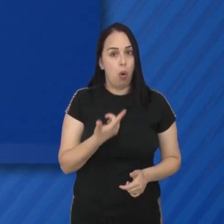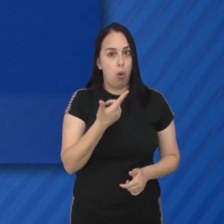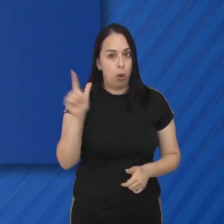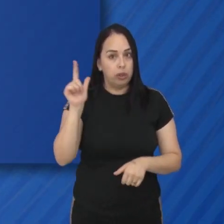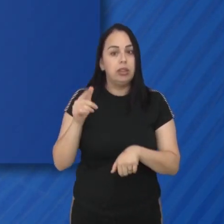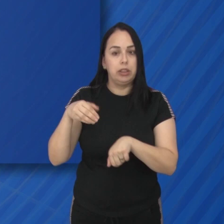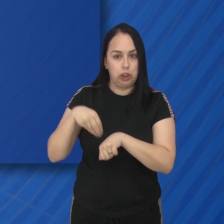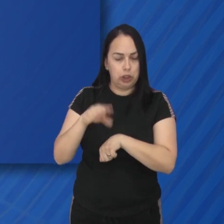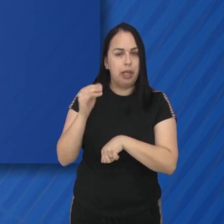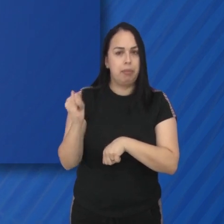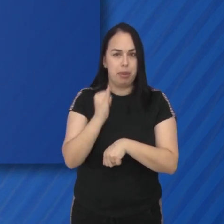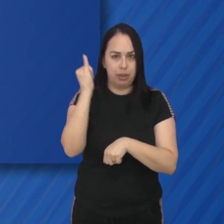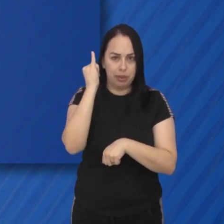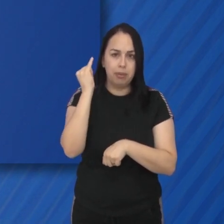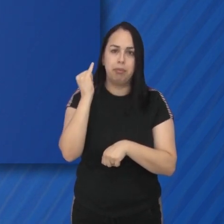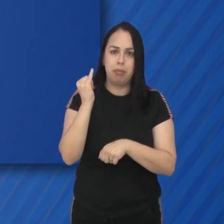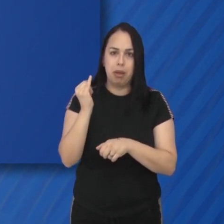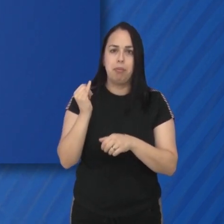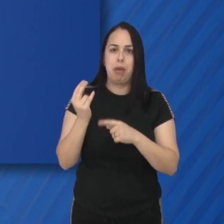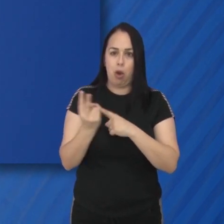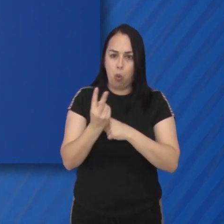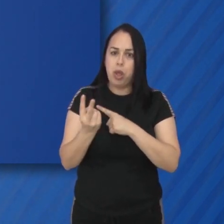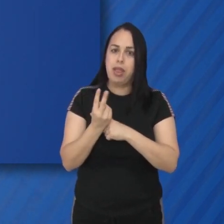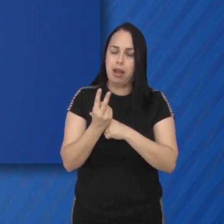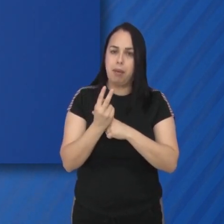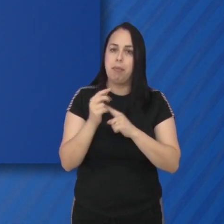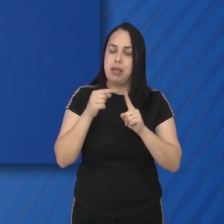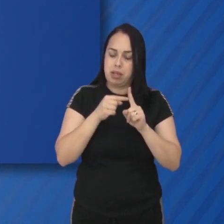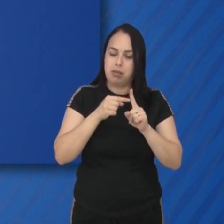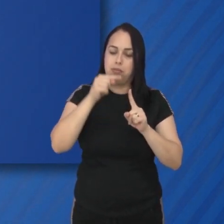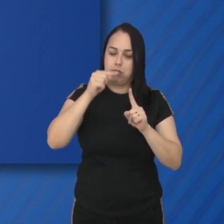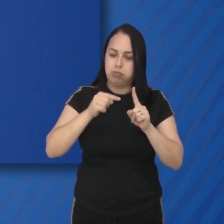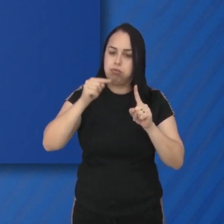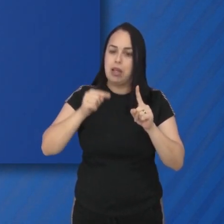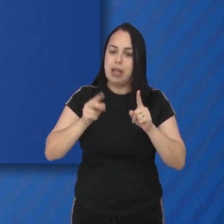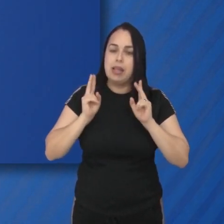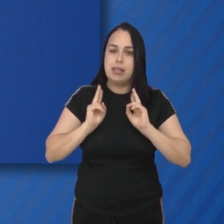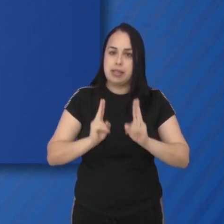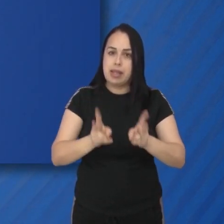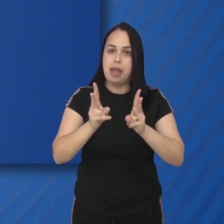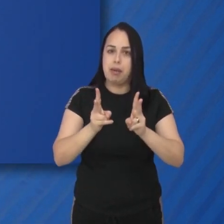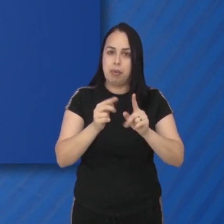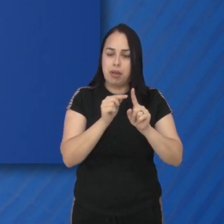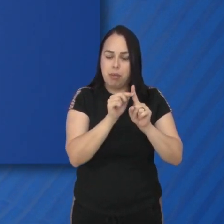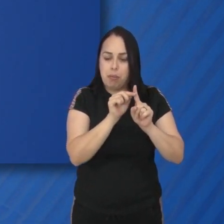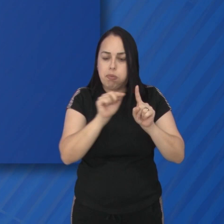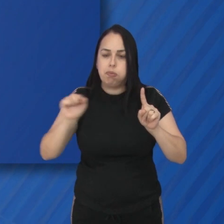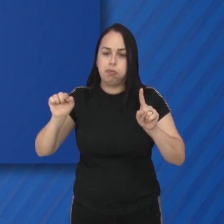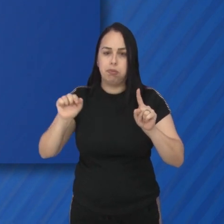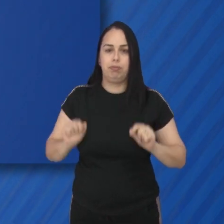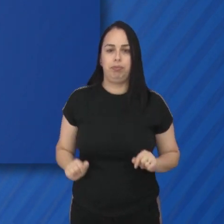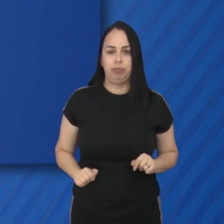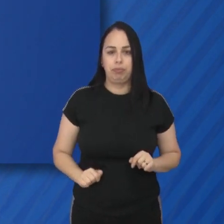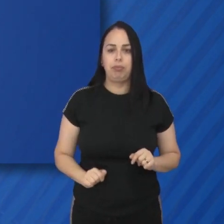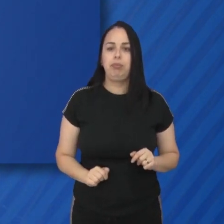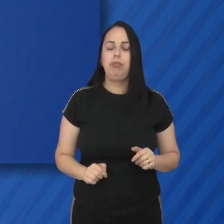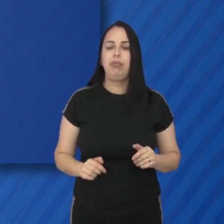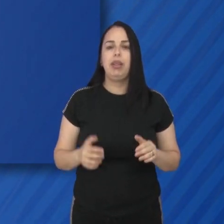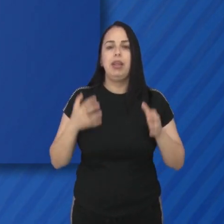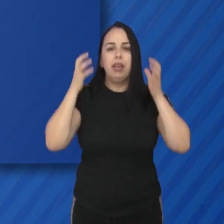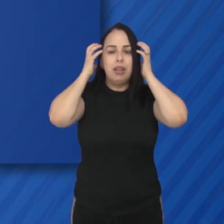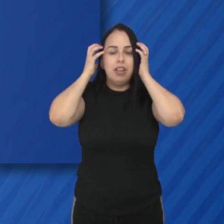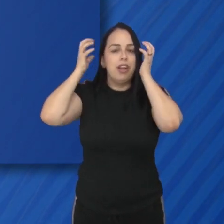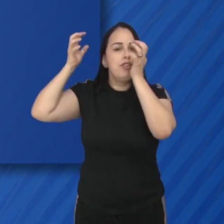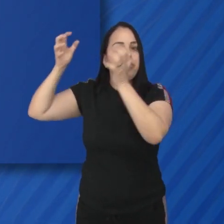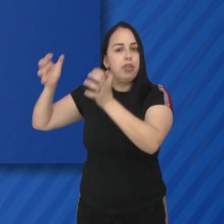dicas também são importantes. Para proteger a audição, tente dosar o volume. O ideal é sempre na metade da altura máxima. Dê